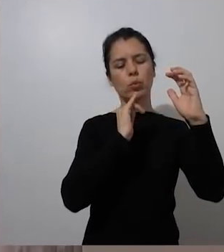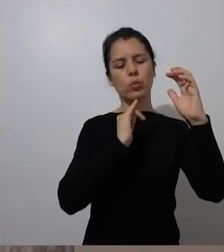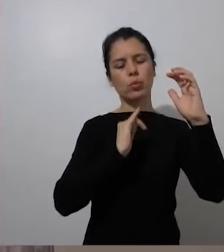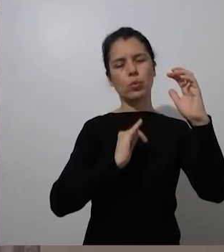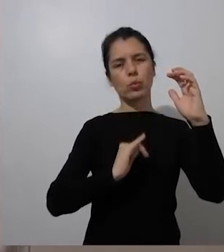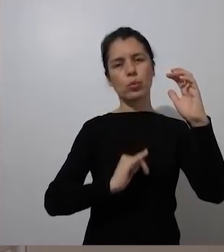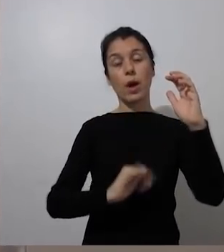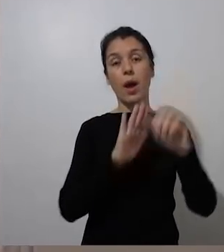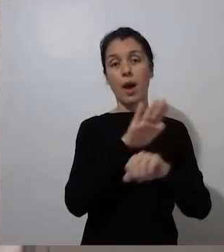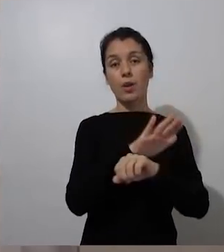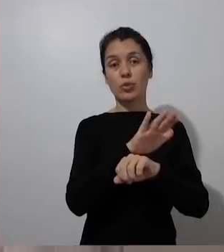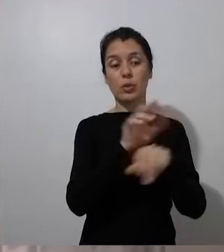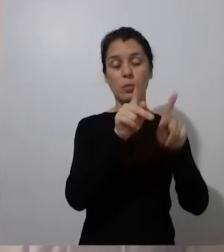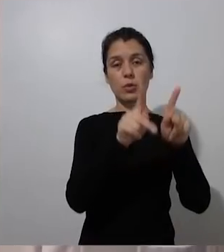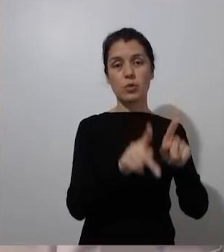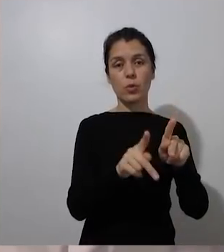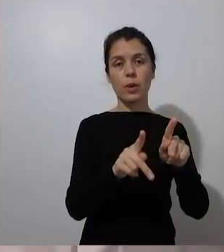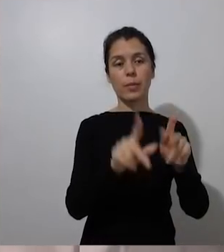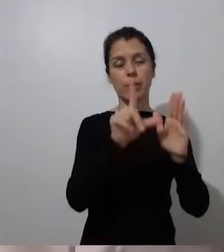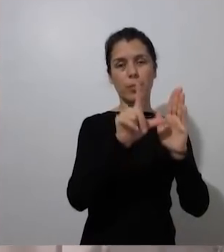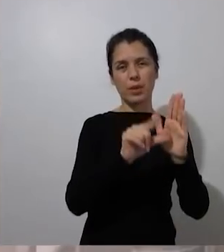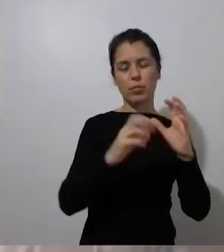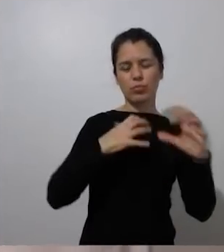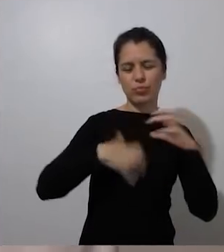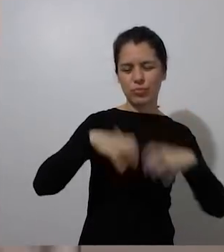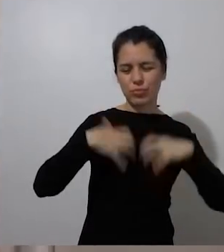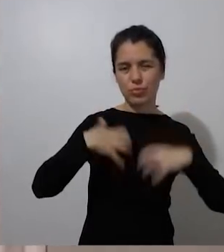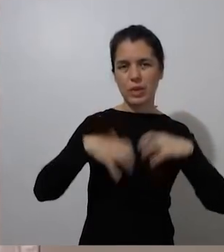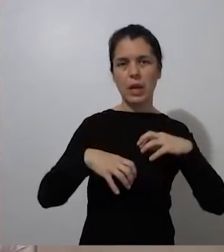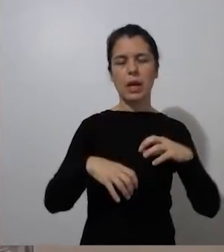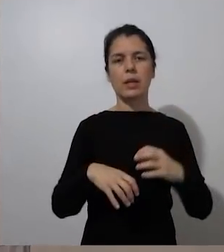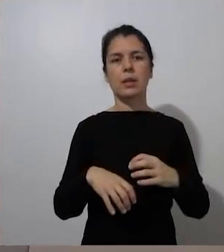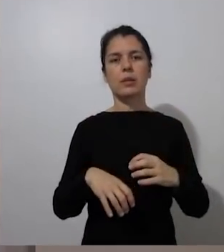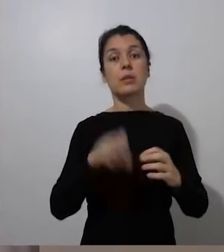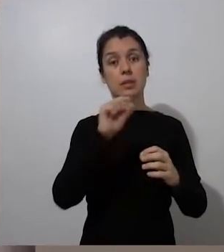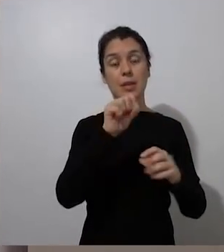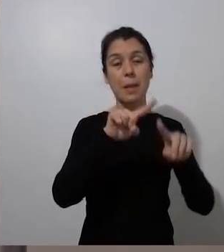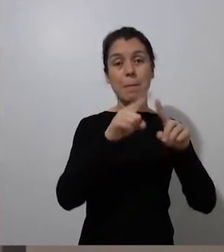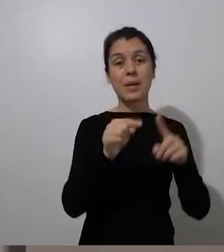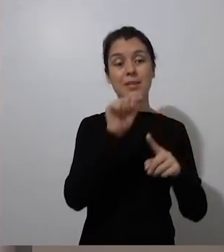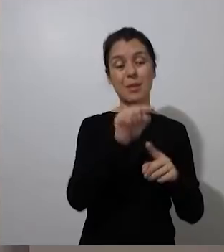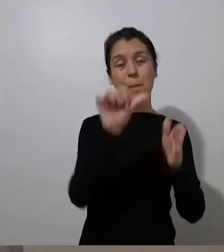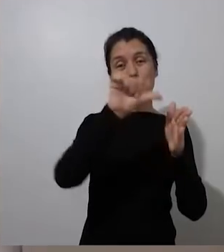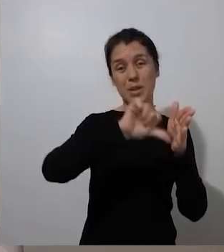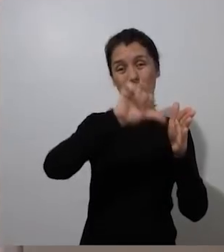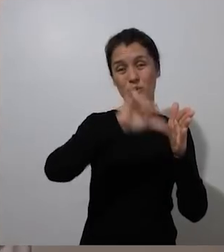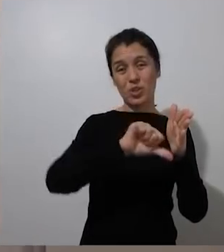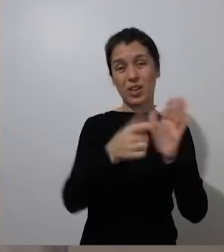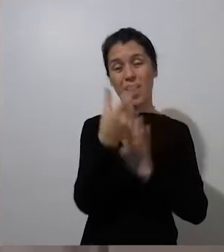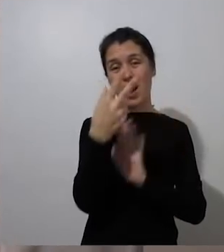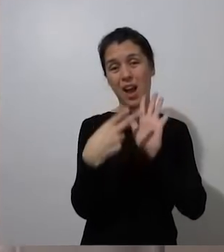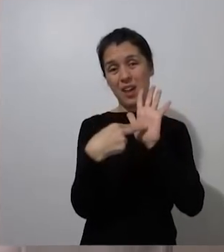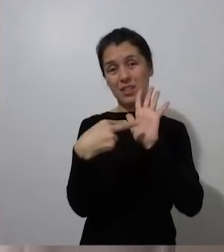tranquilo. Isso facilita bastante para a pessoa ficar menos agitada, menos inquieta, com certeza. Só que prejudica